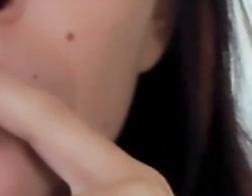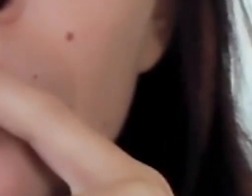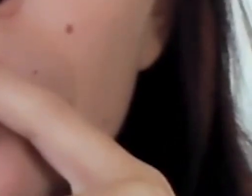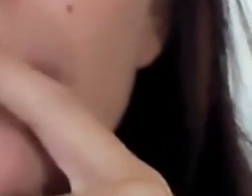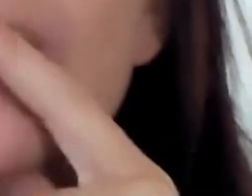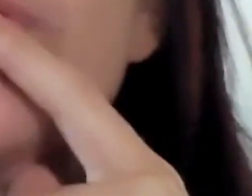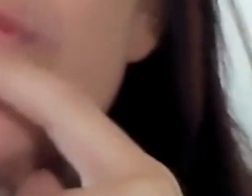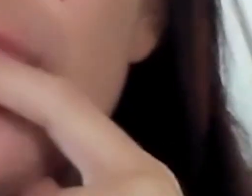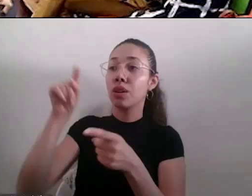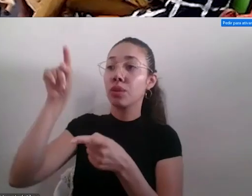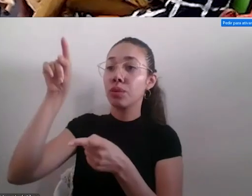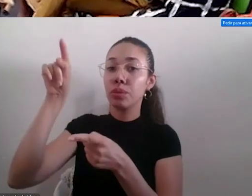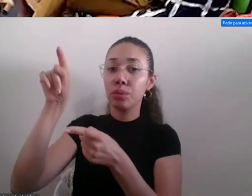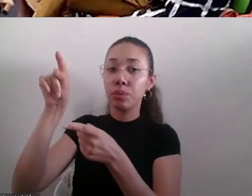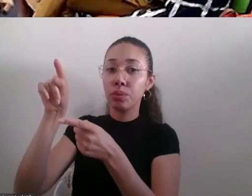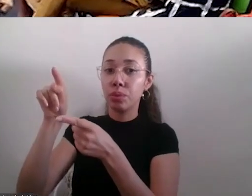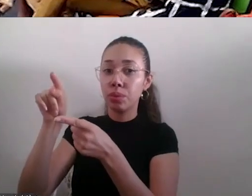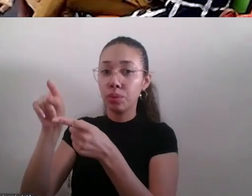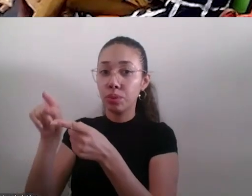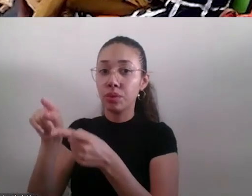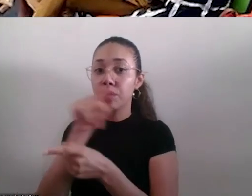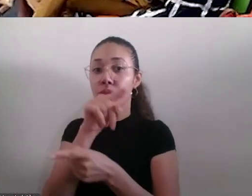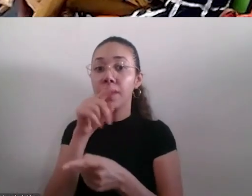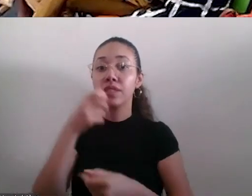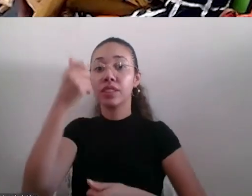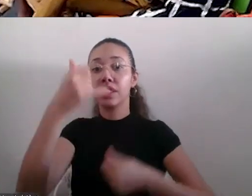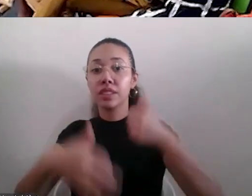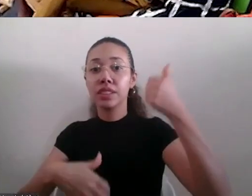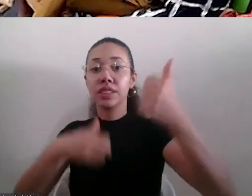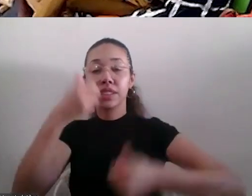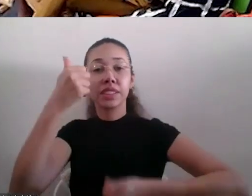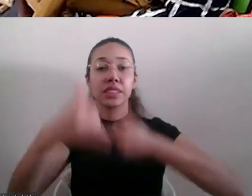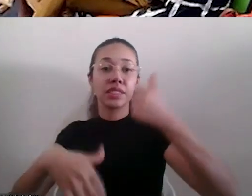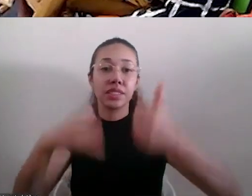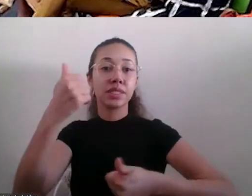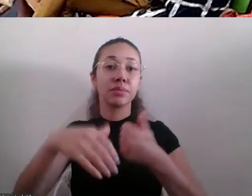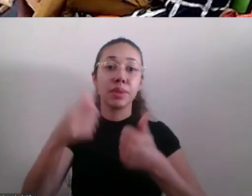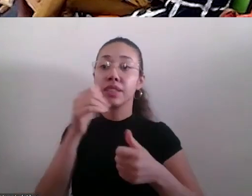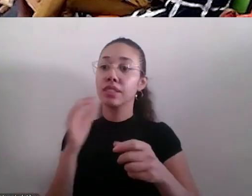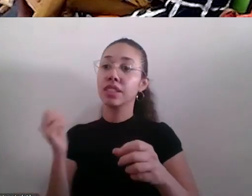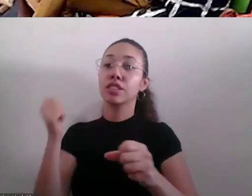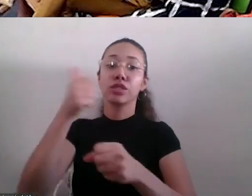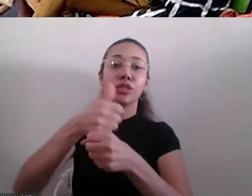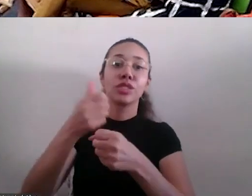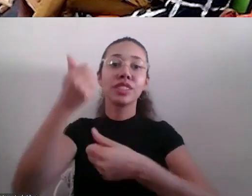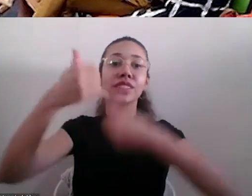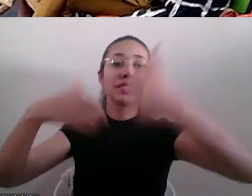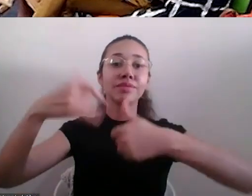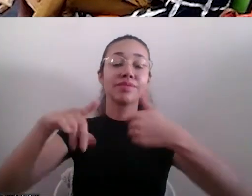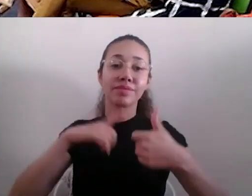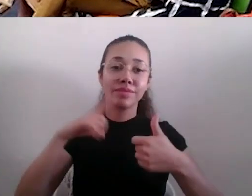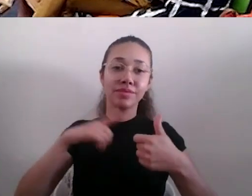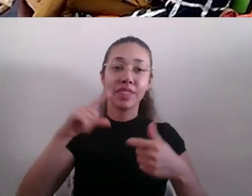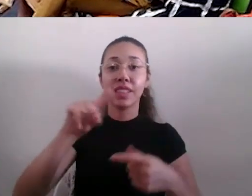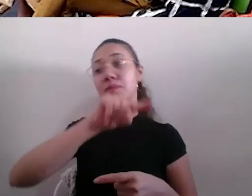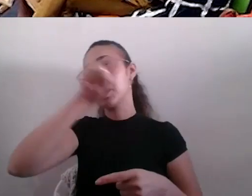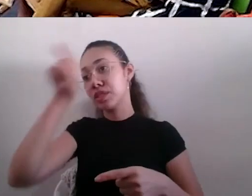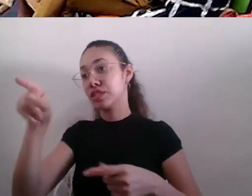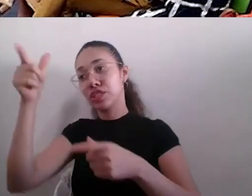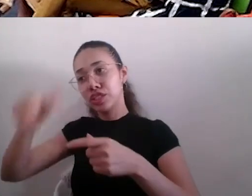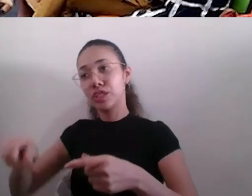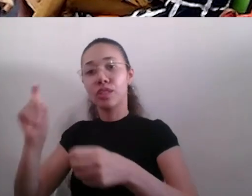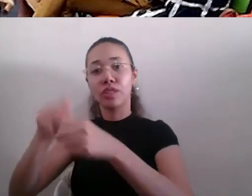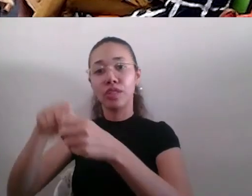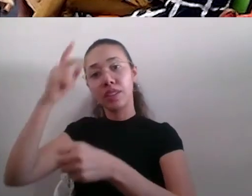entra você na locução, explicando o que aquela pessoa falou. Aí depois volta a pessoa, até para dar um pouco de textura,